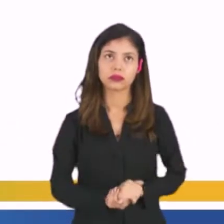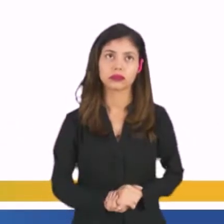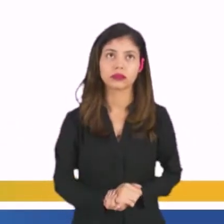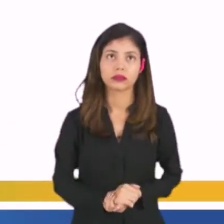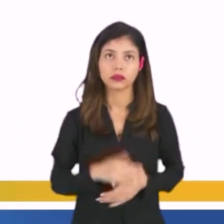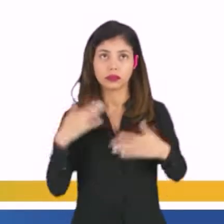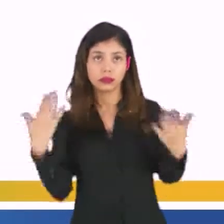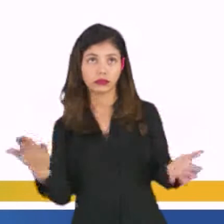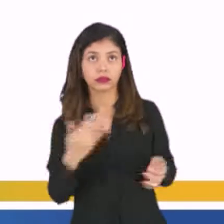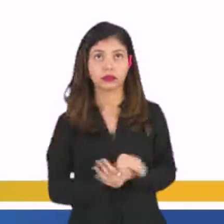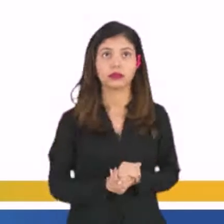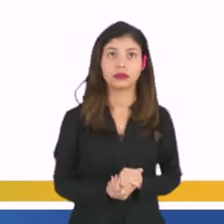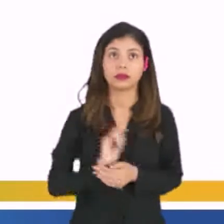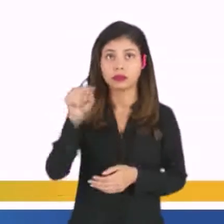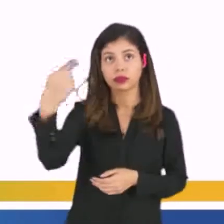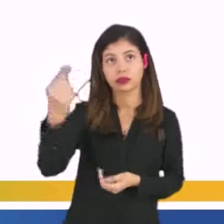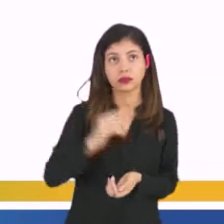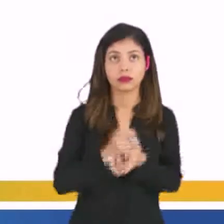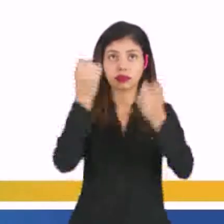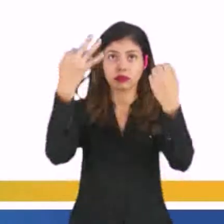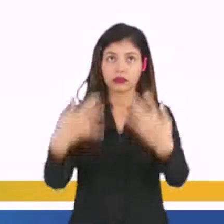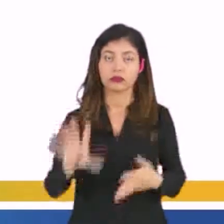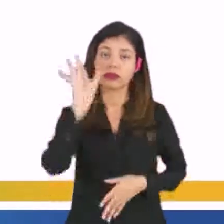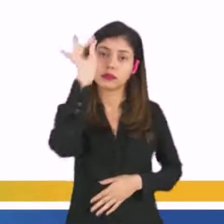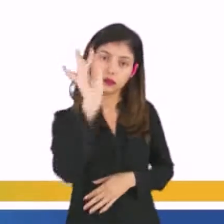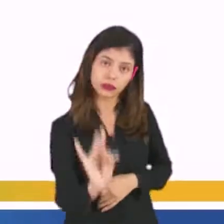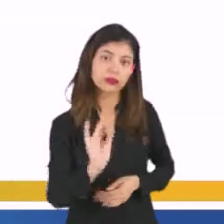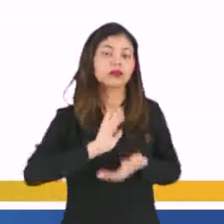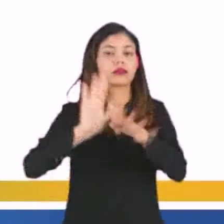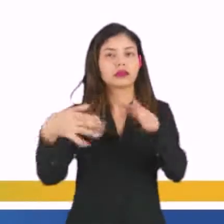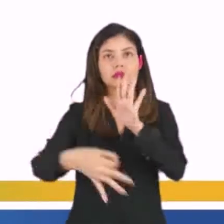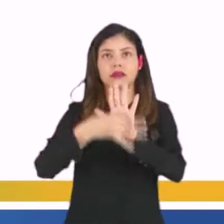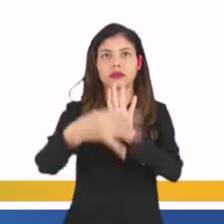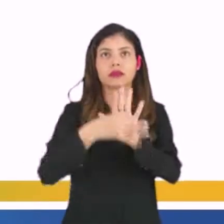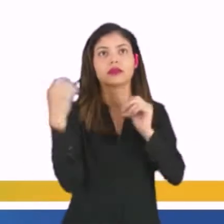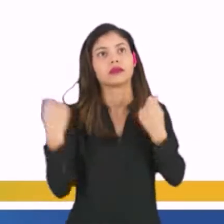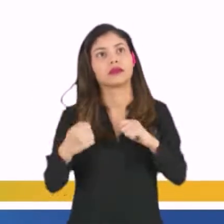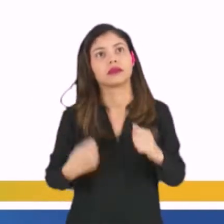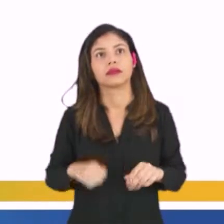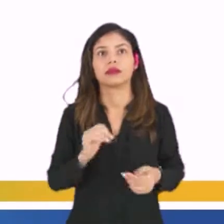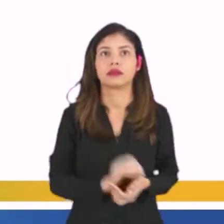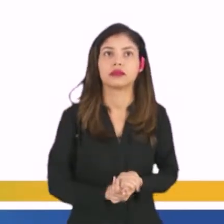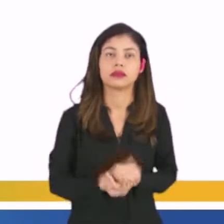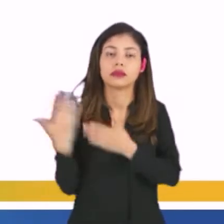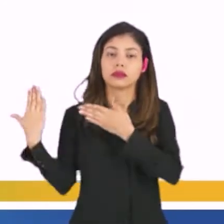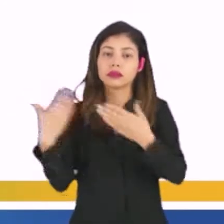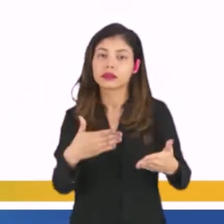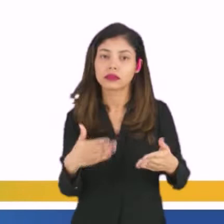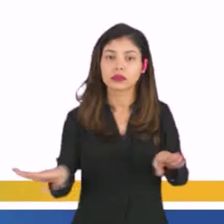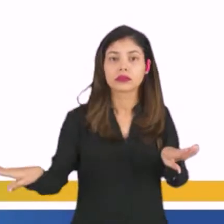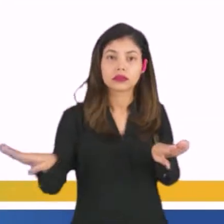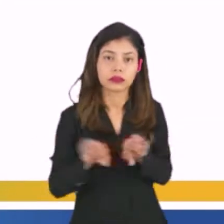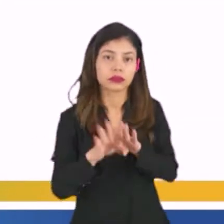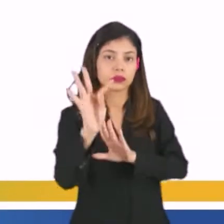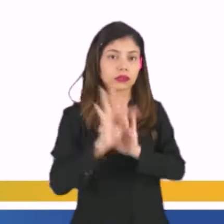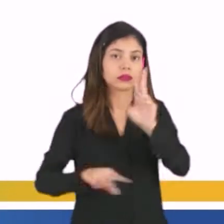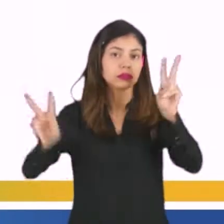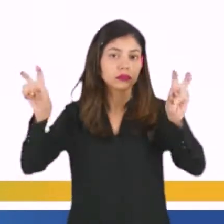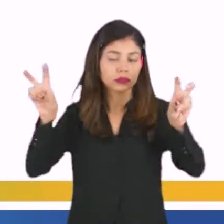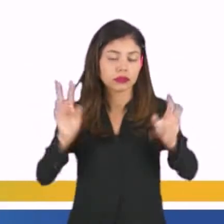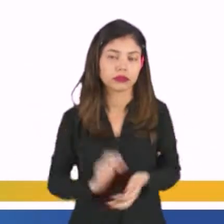agora. Então, após definir quais os argumentos você tem para defender um determinado